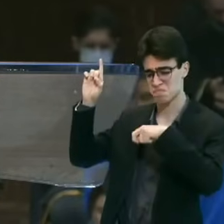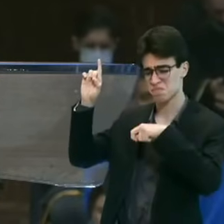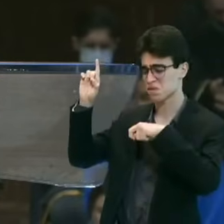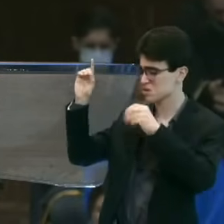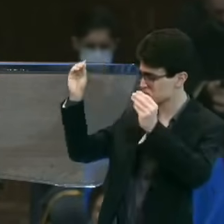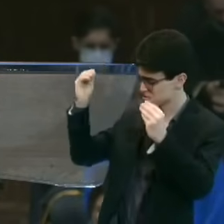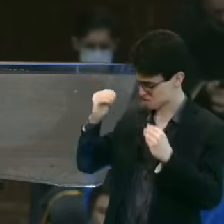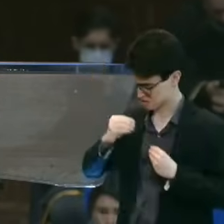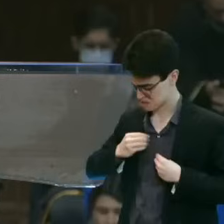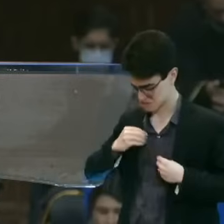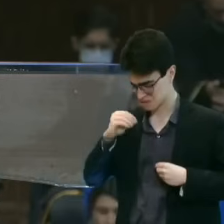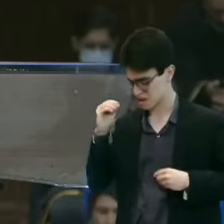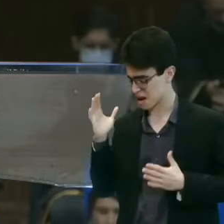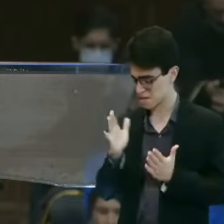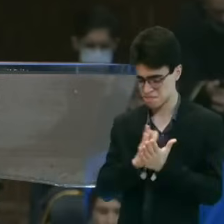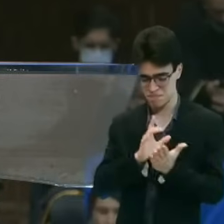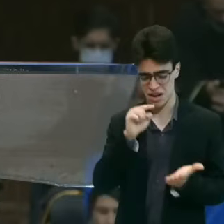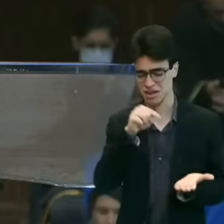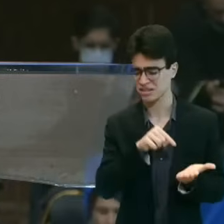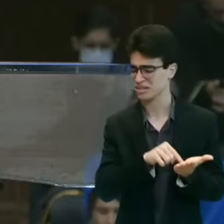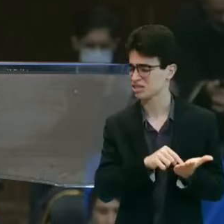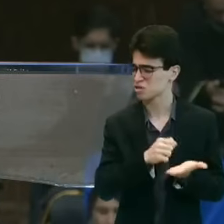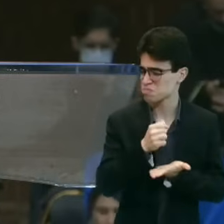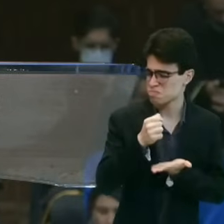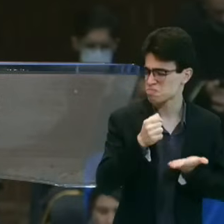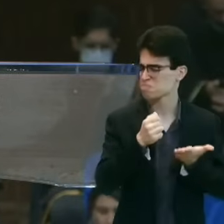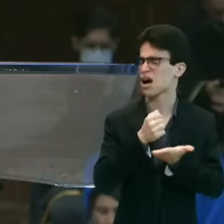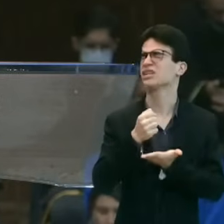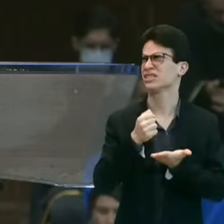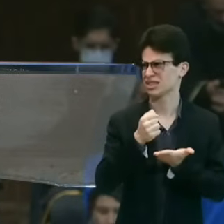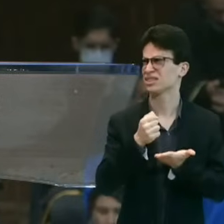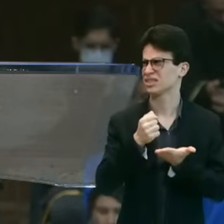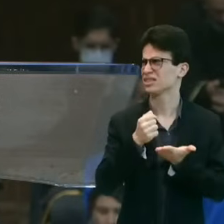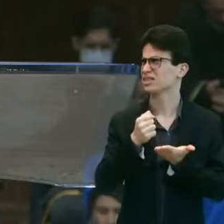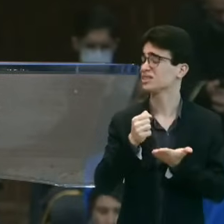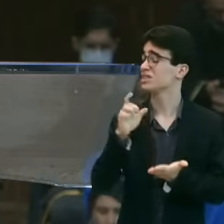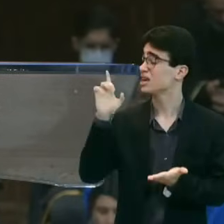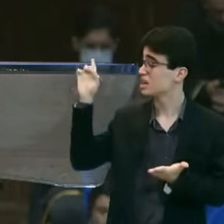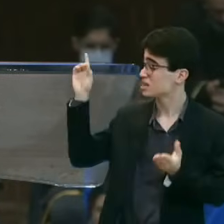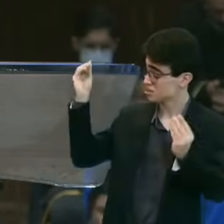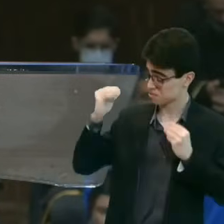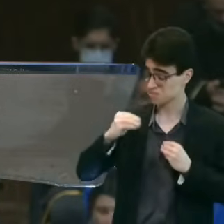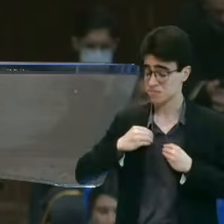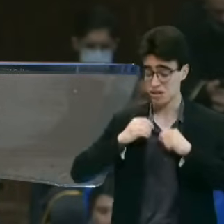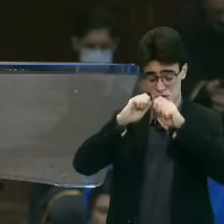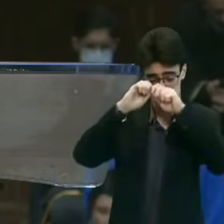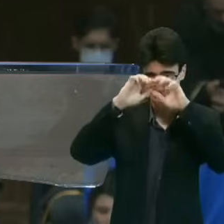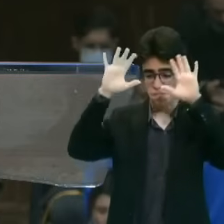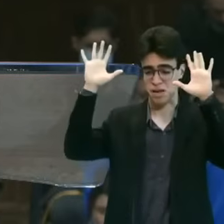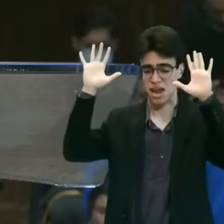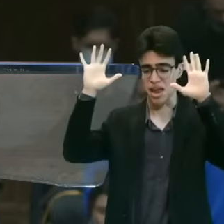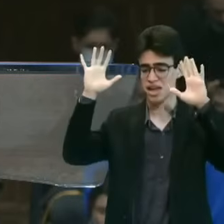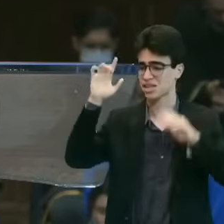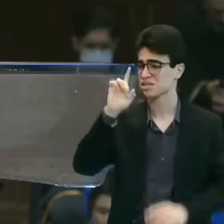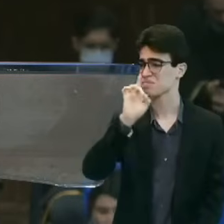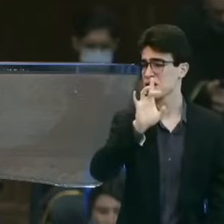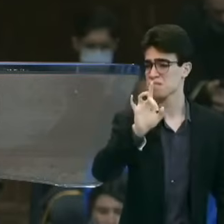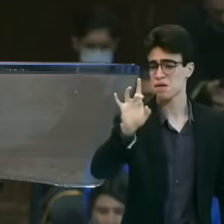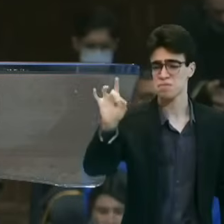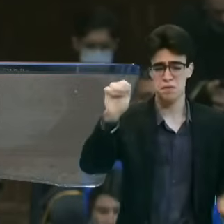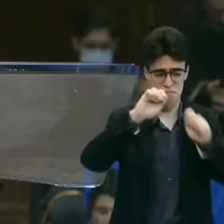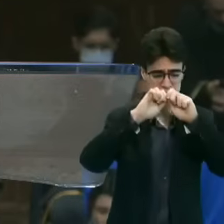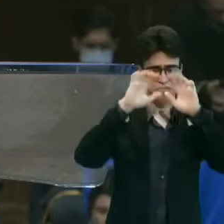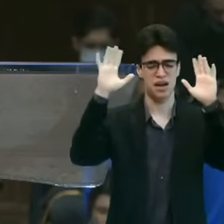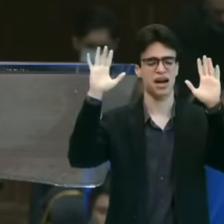nossa vida a tua palavra. Tu és aquele que pode, Senhor, iluminar a mente de cada um, para que a